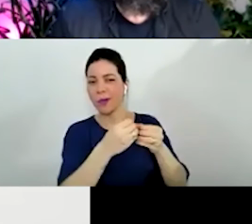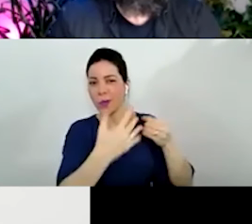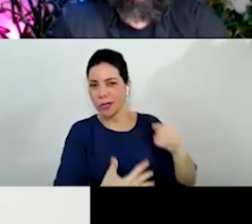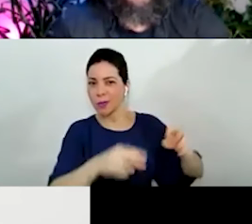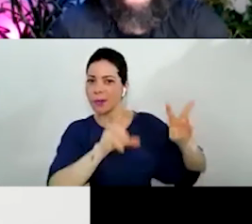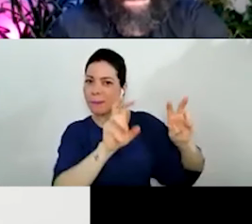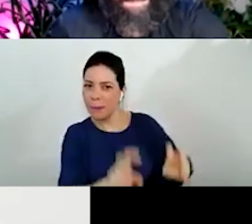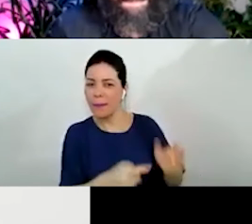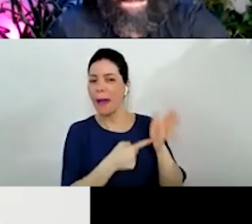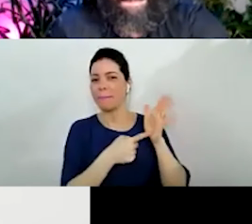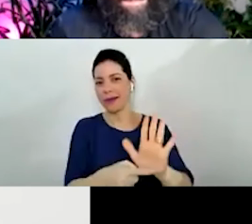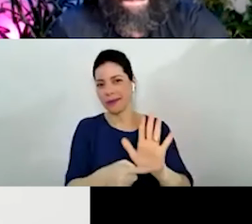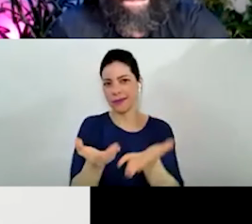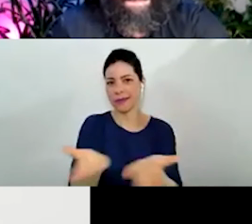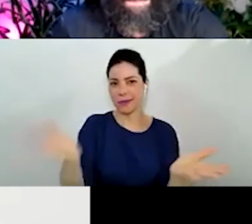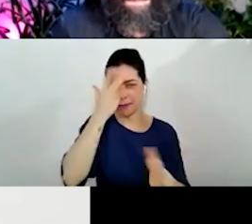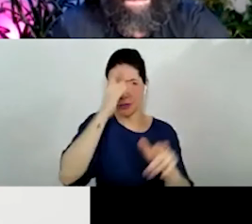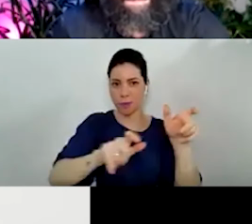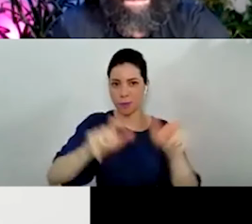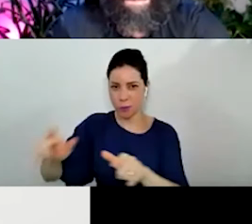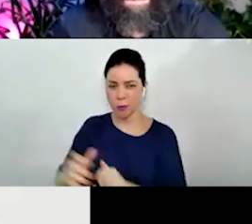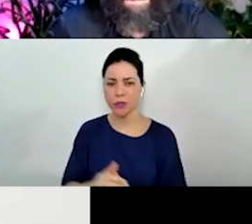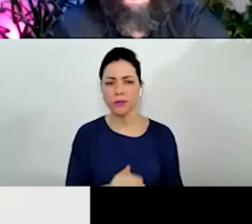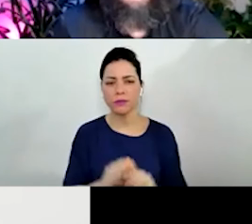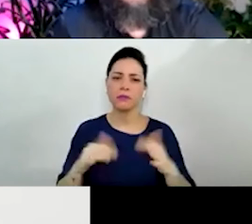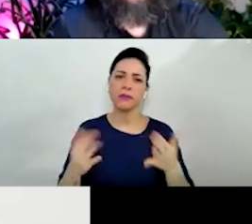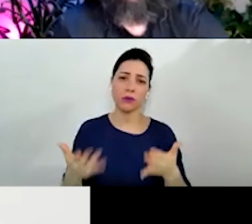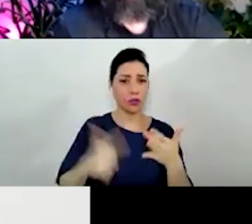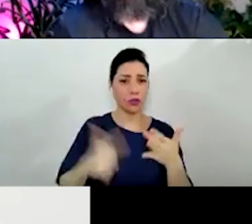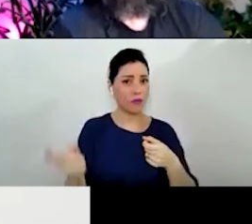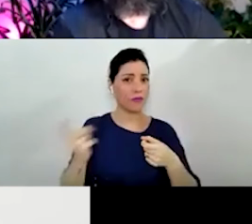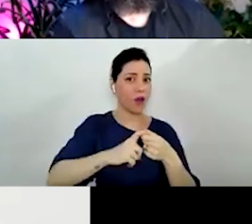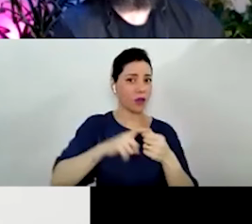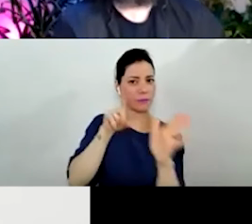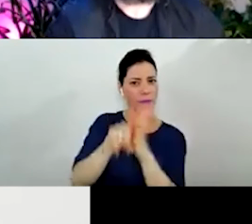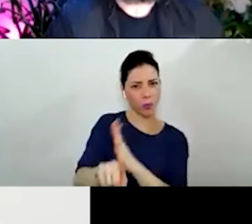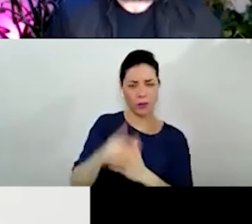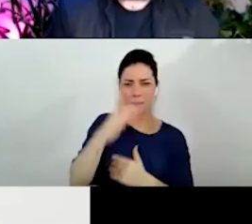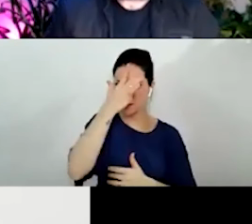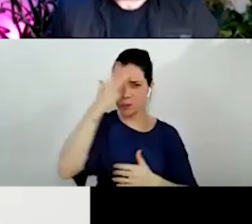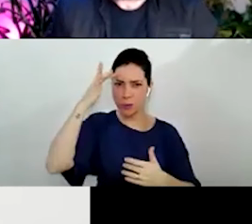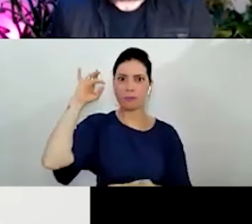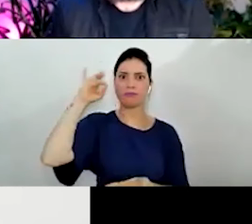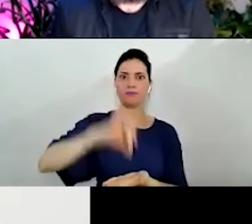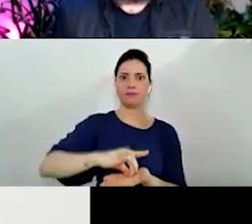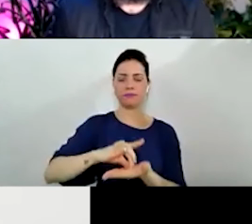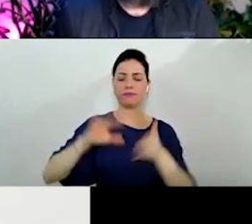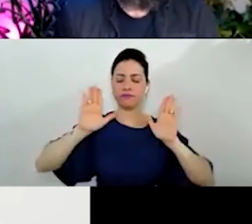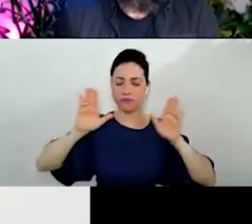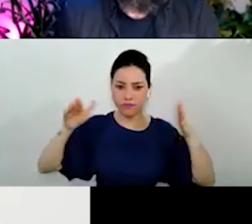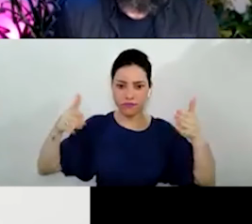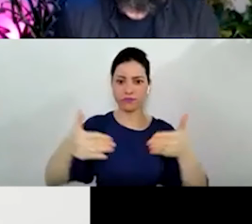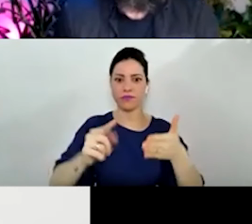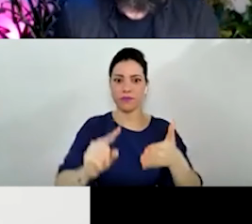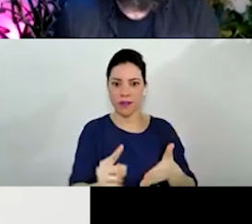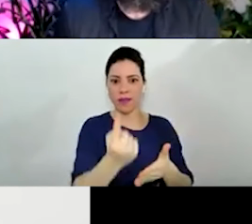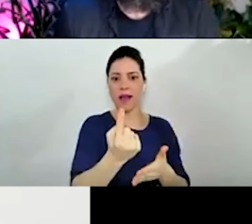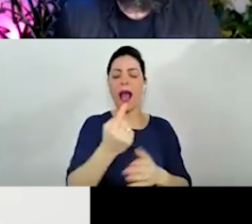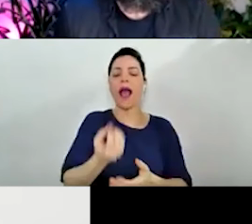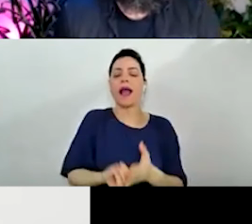também que as pessoas aí eu volto a pergunta Será que a pessoa está verdadeiramente no centro né quando a gente fria